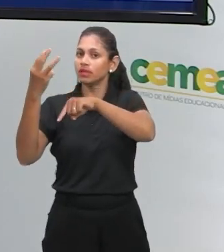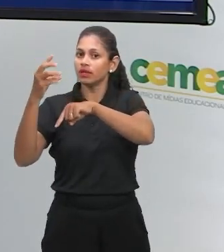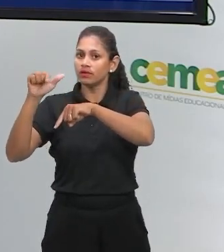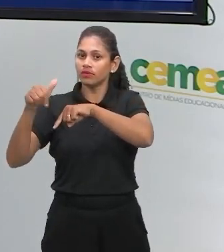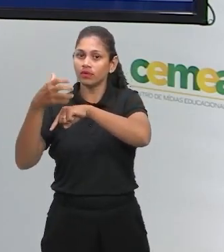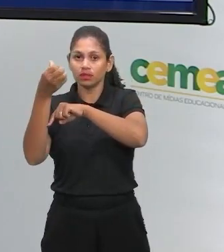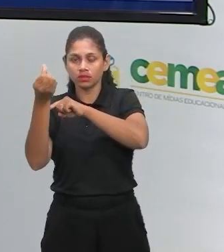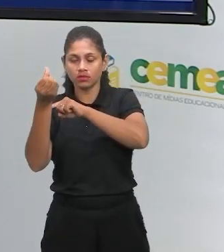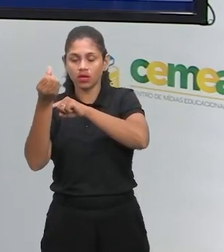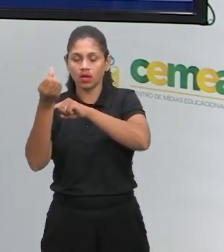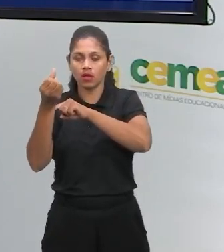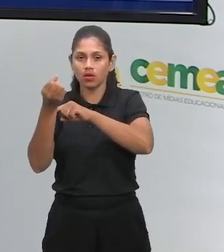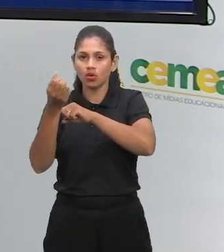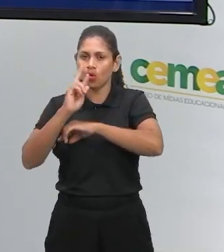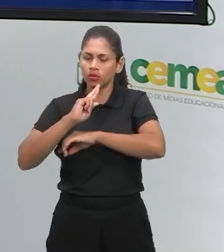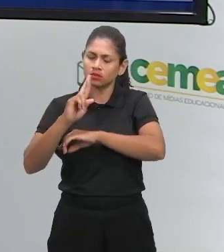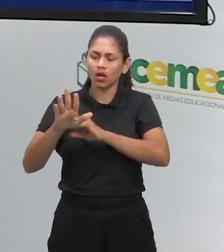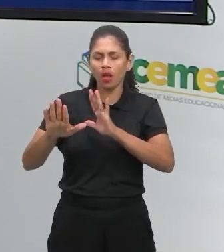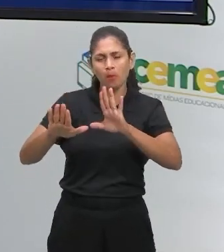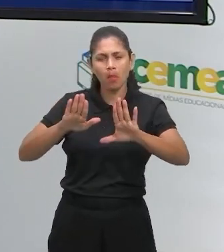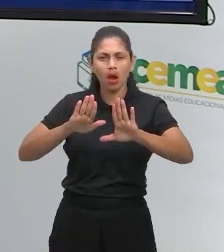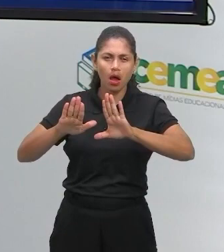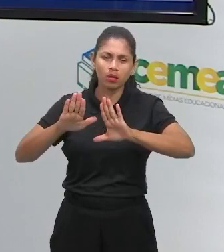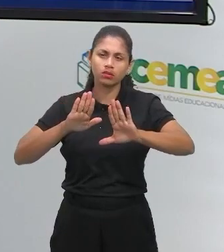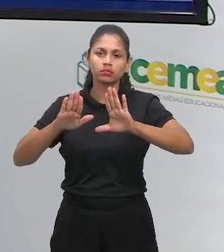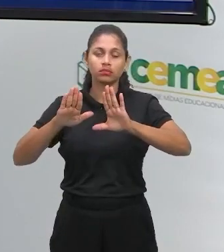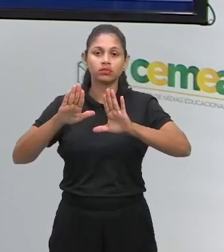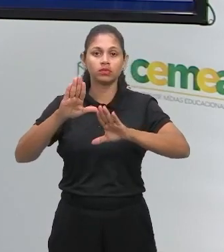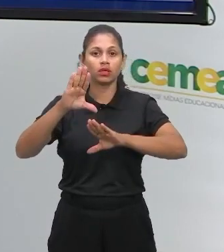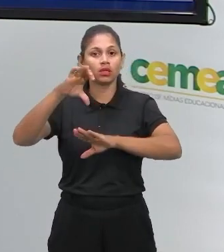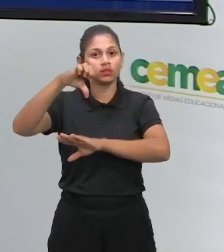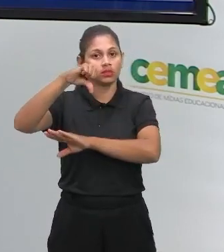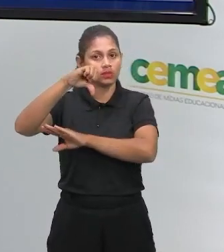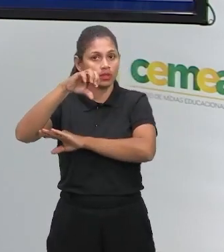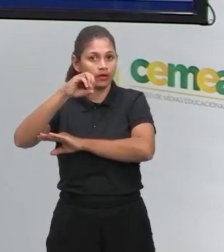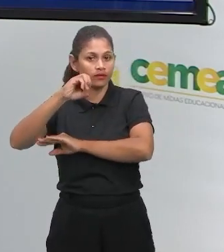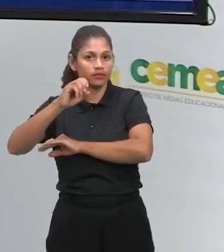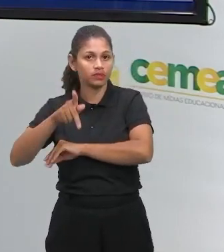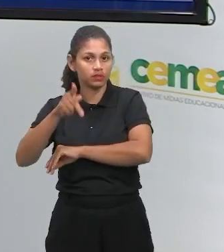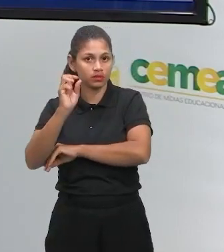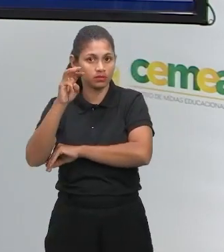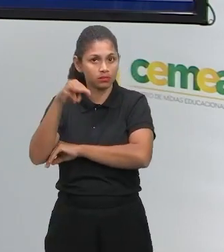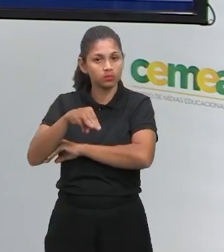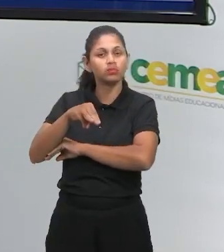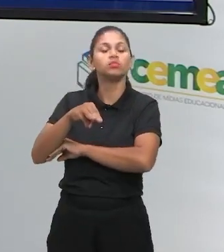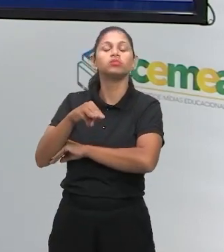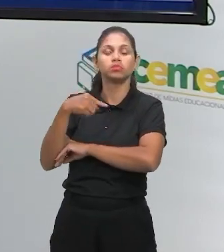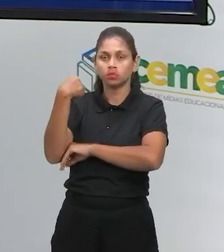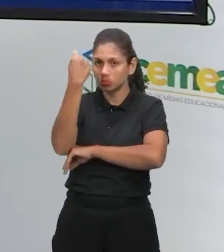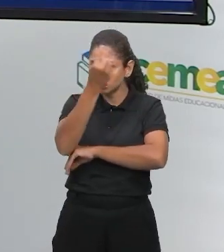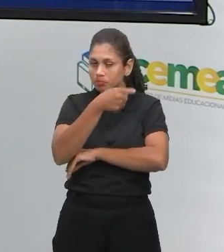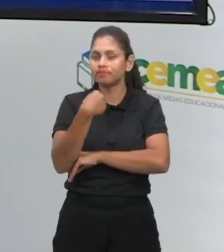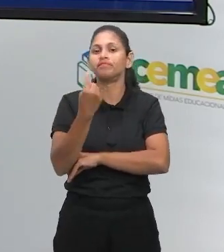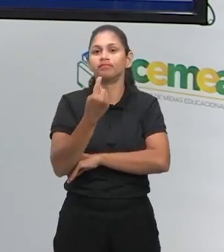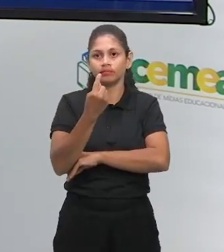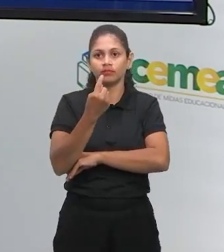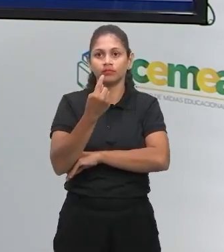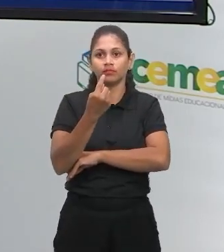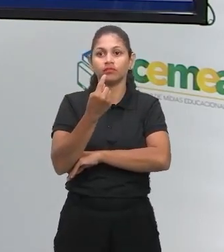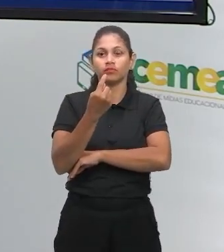resultado aproximadamente de 90 km por hora. Que nos dá aqui como gabarito, qual a